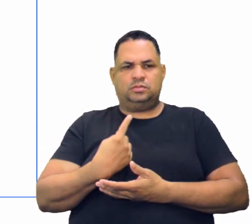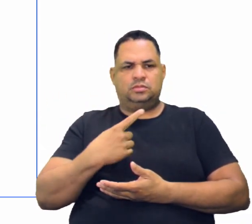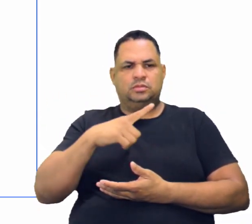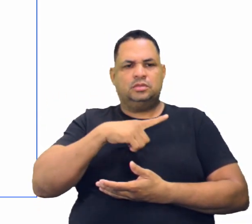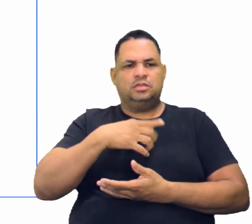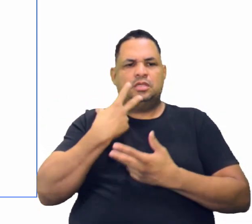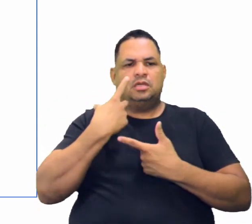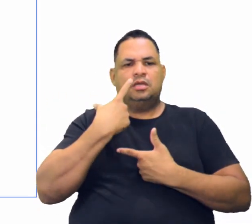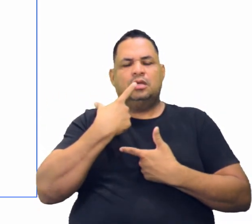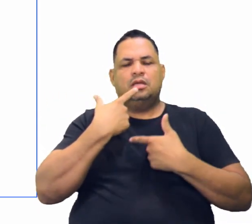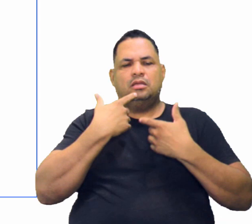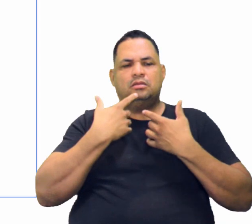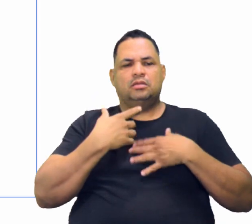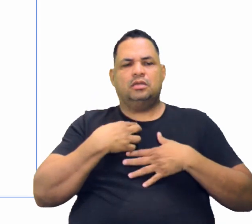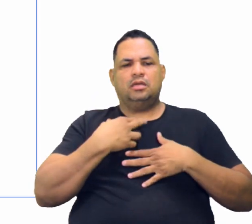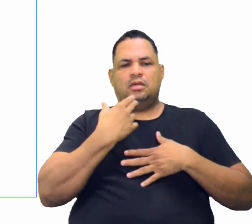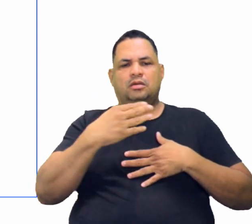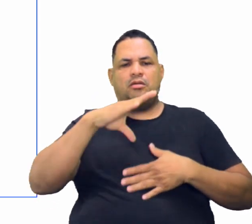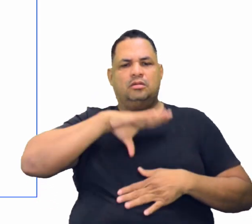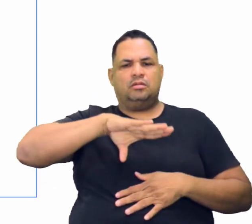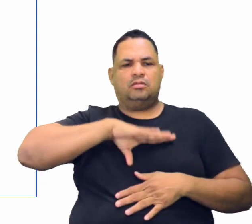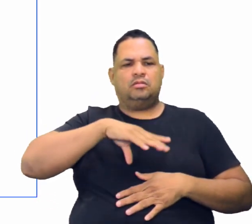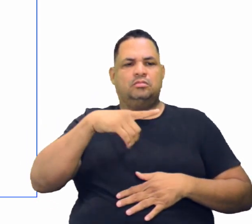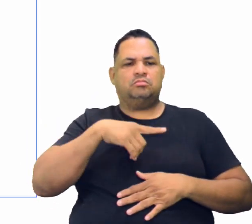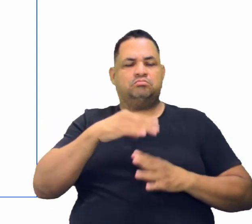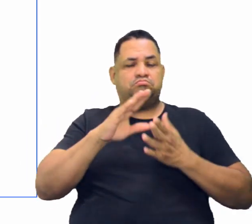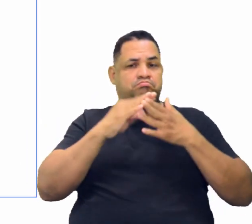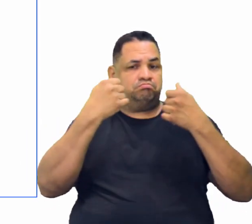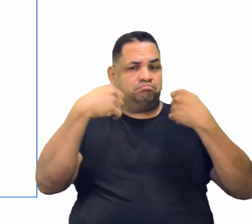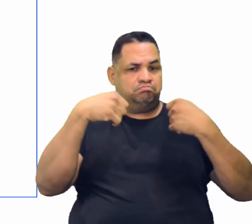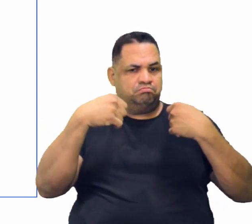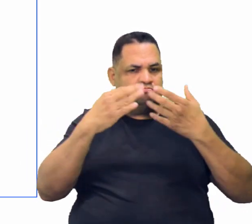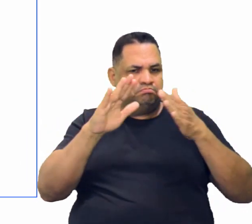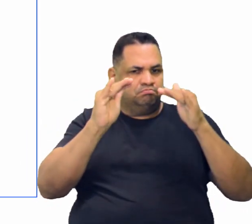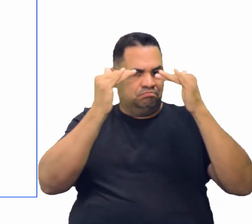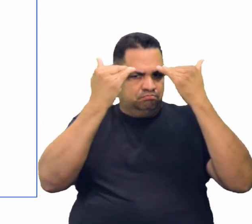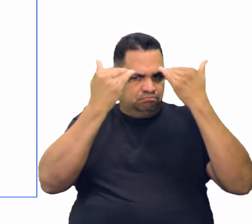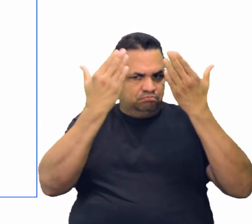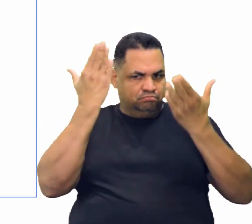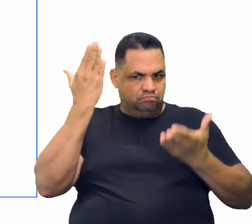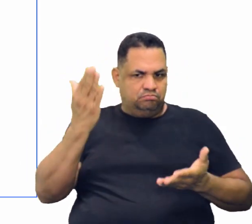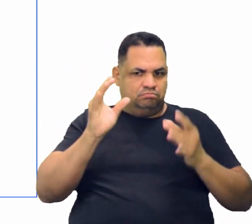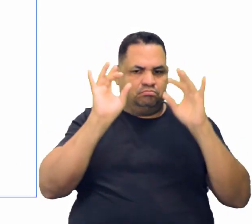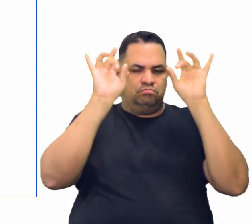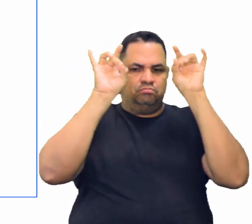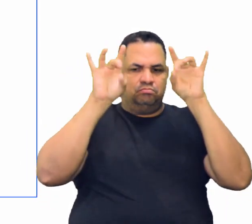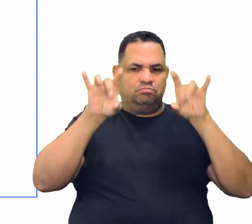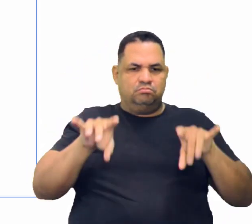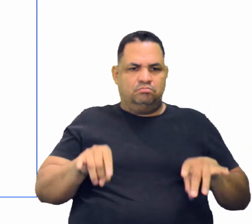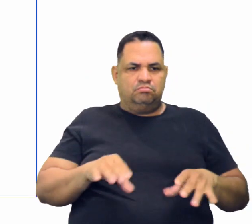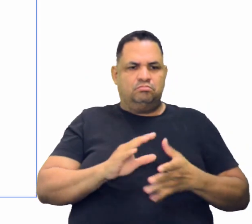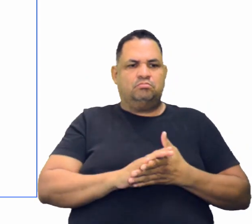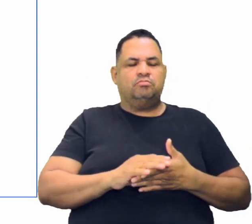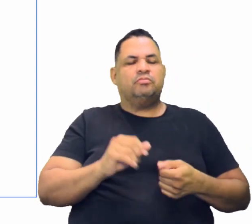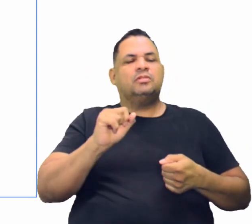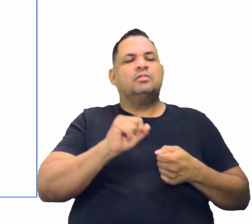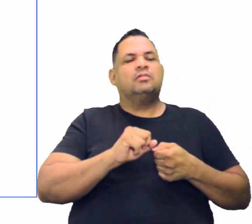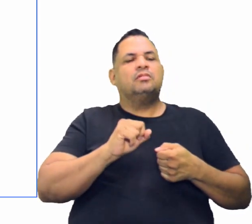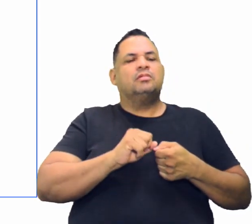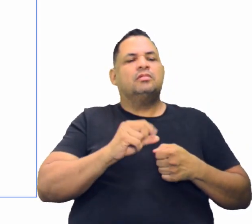língua portuguesa alguns verbos que exigem atenção especial quanto à concordância. Então, quais são os verbos? Verbo